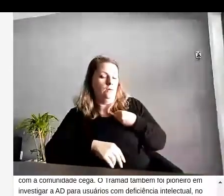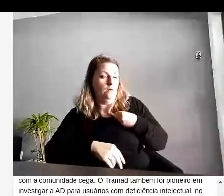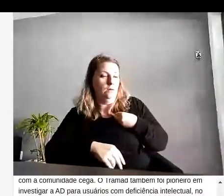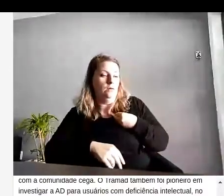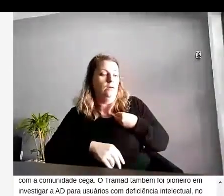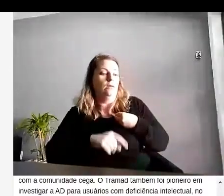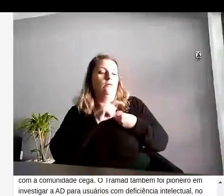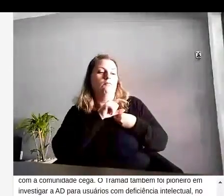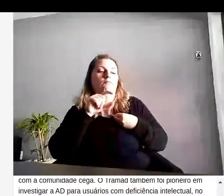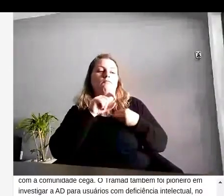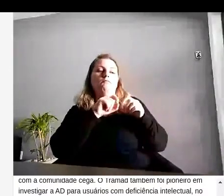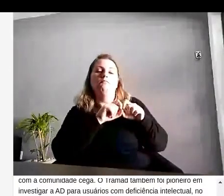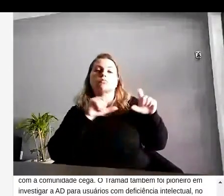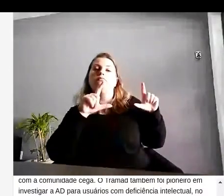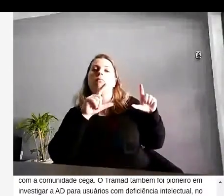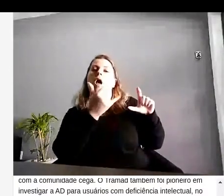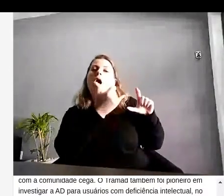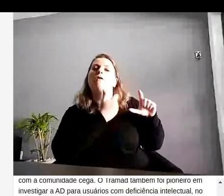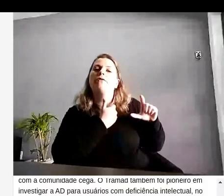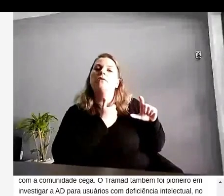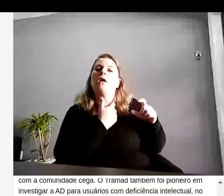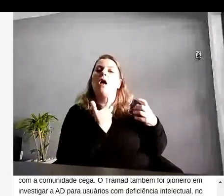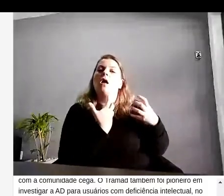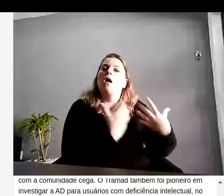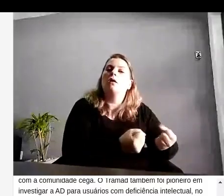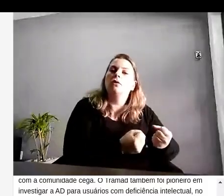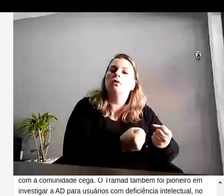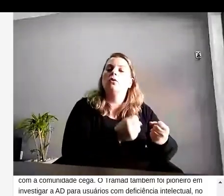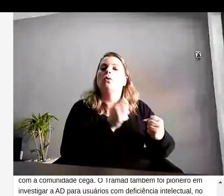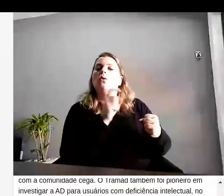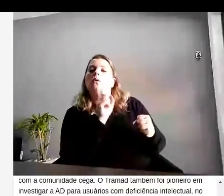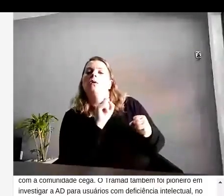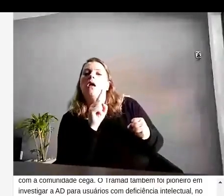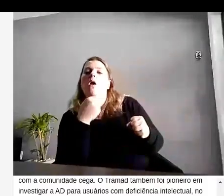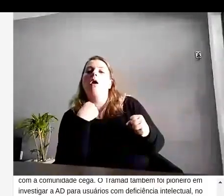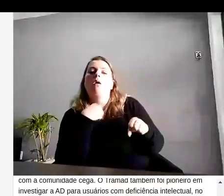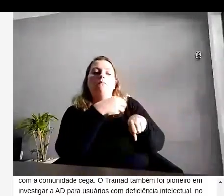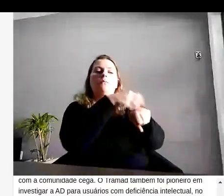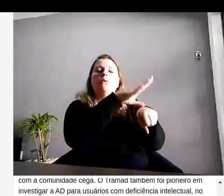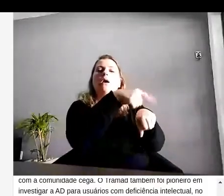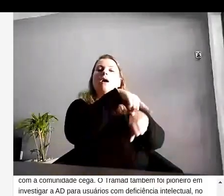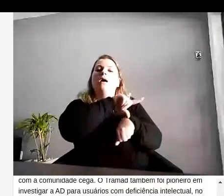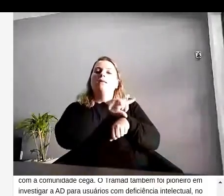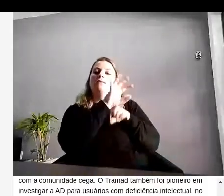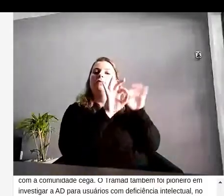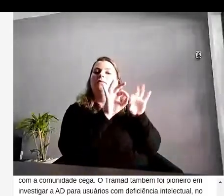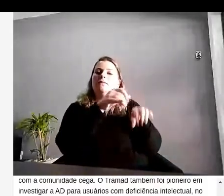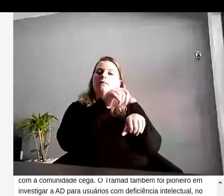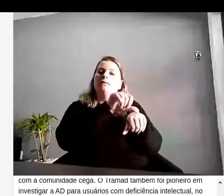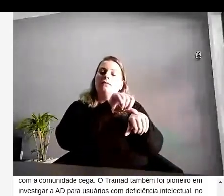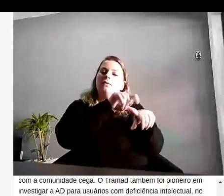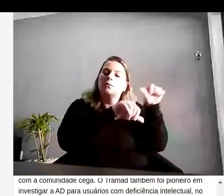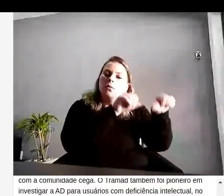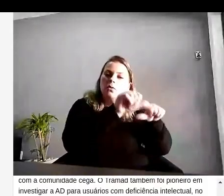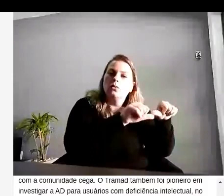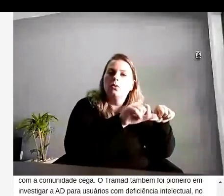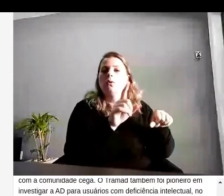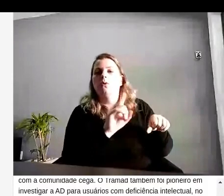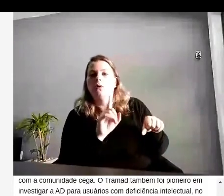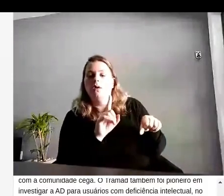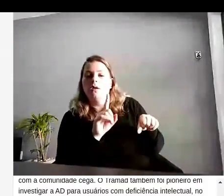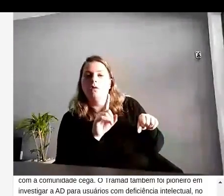se aceitou ou não uma determinada modificação. E se não for aceita,